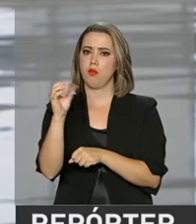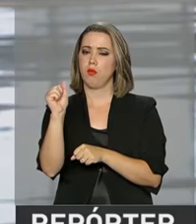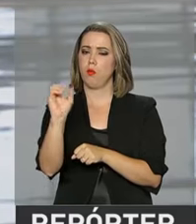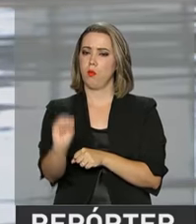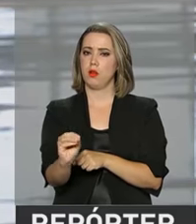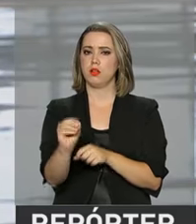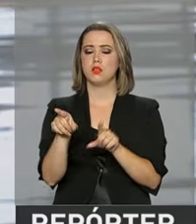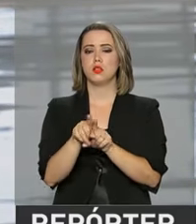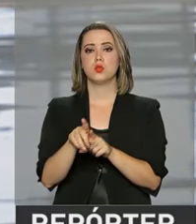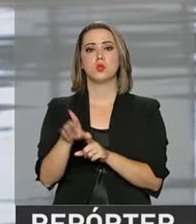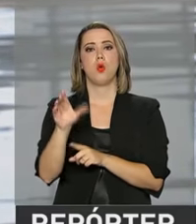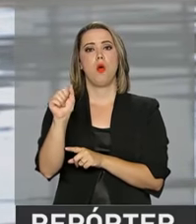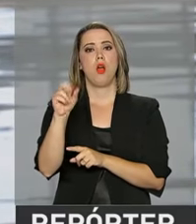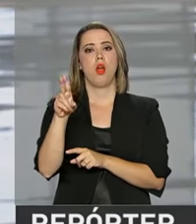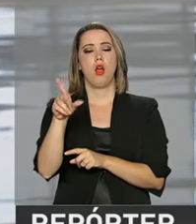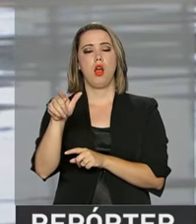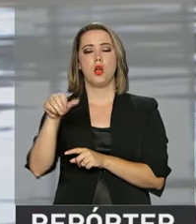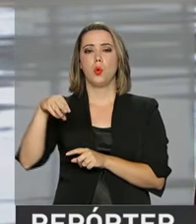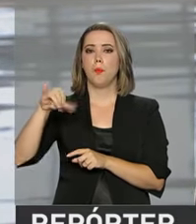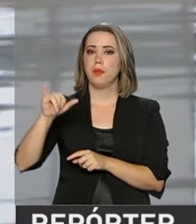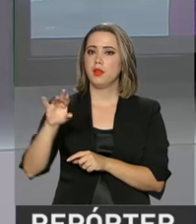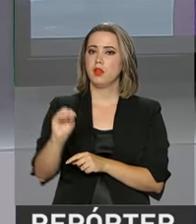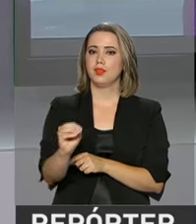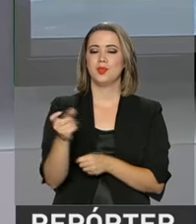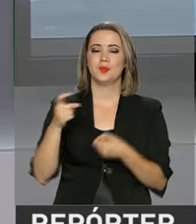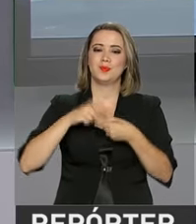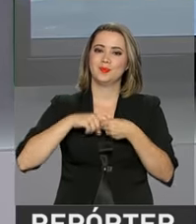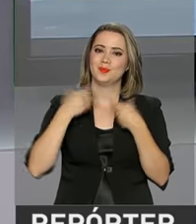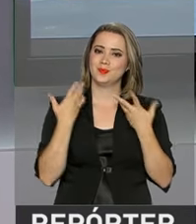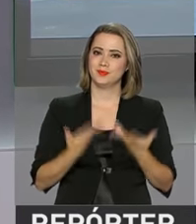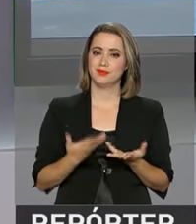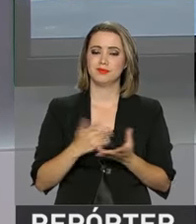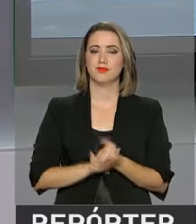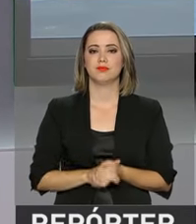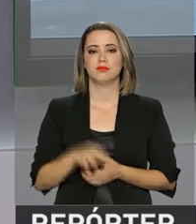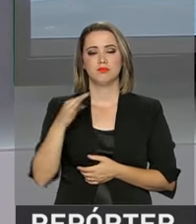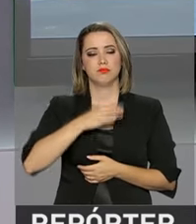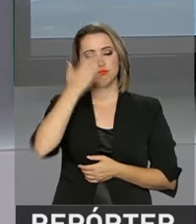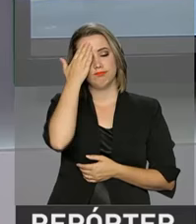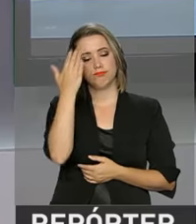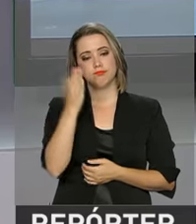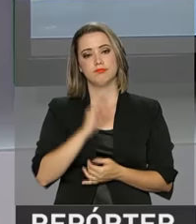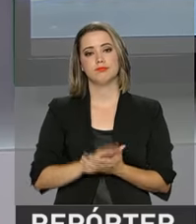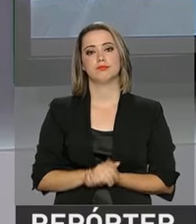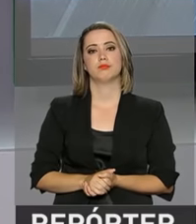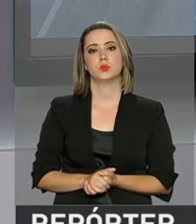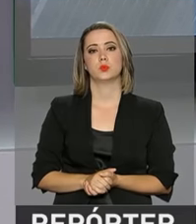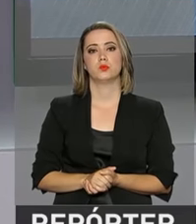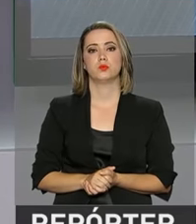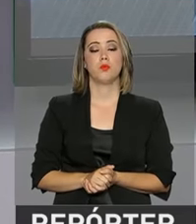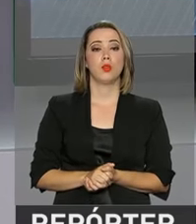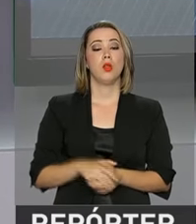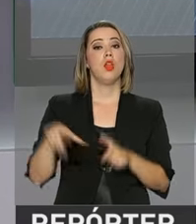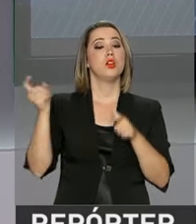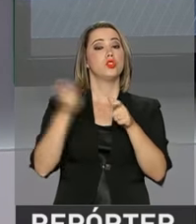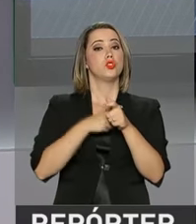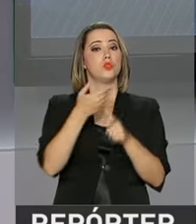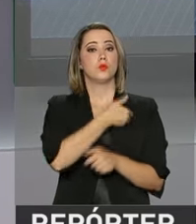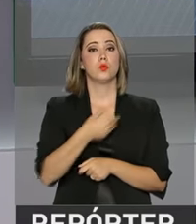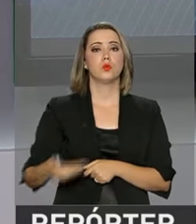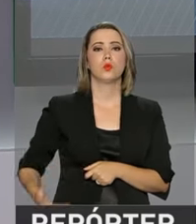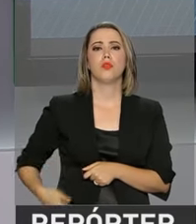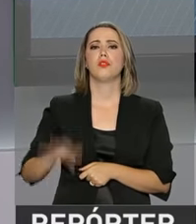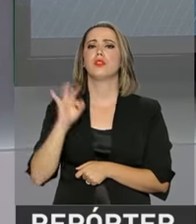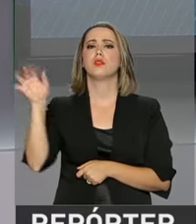para alumínio em bruto roberto voltamos com você certo ano obrigado pelas informações a dívida pública federal